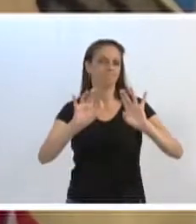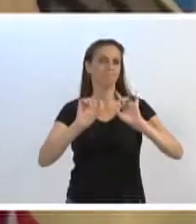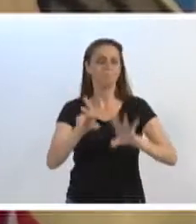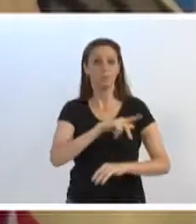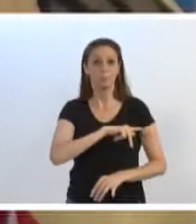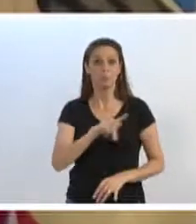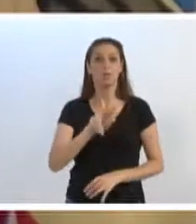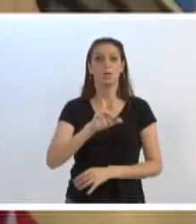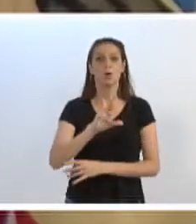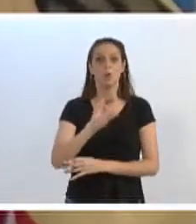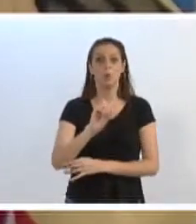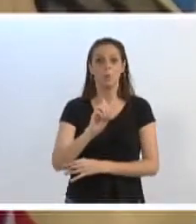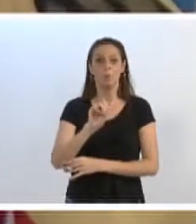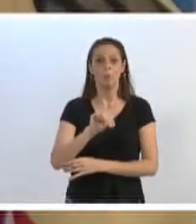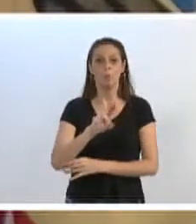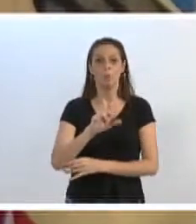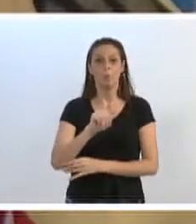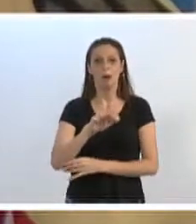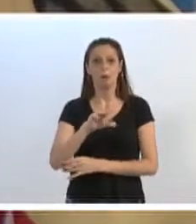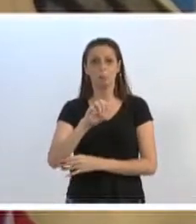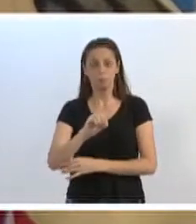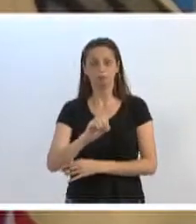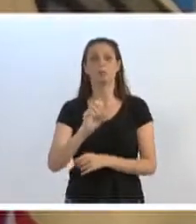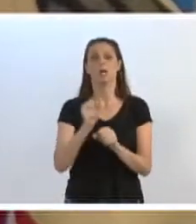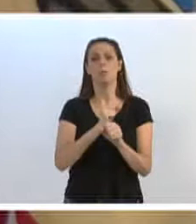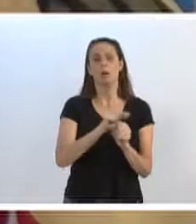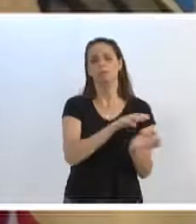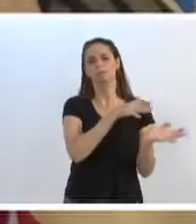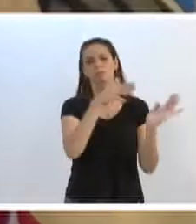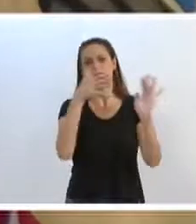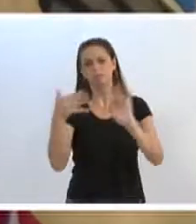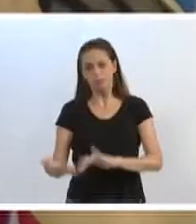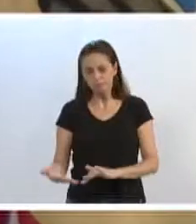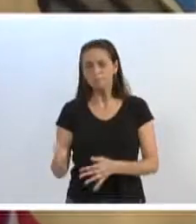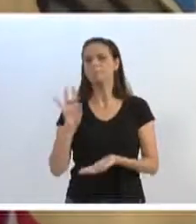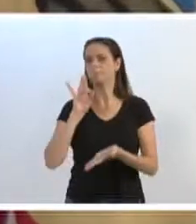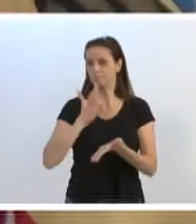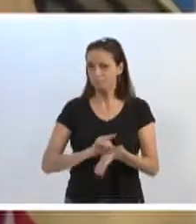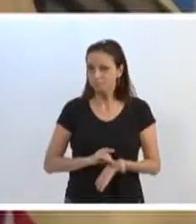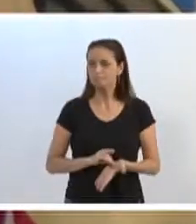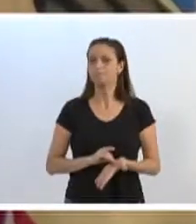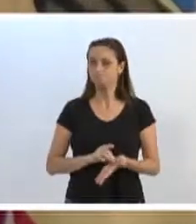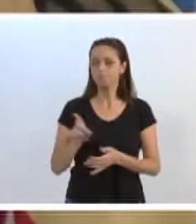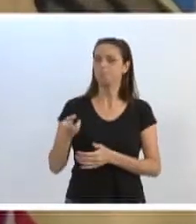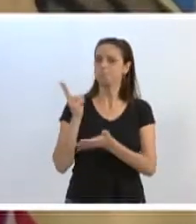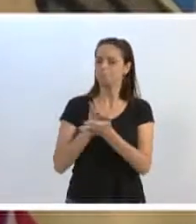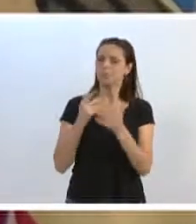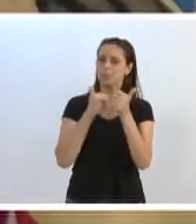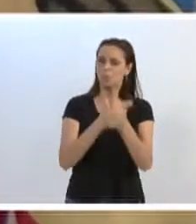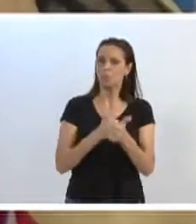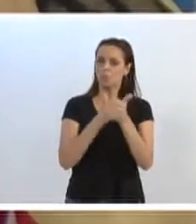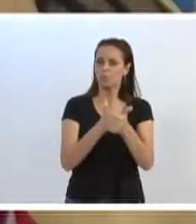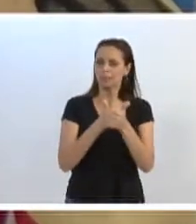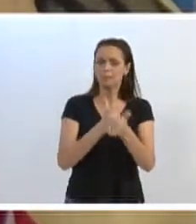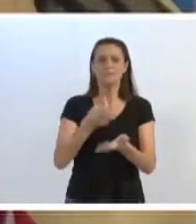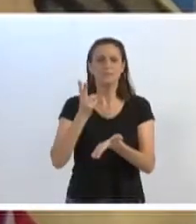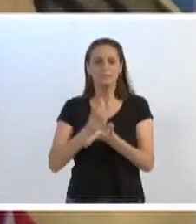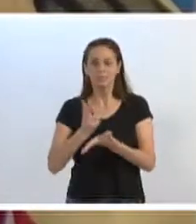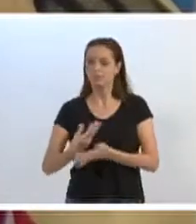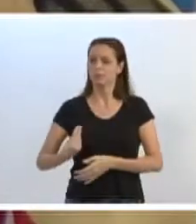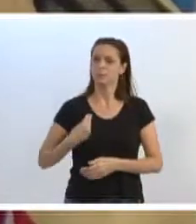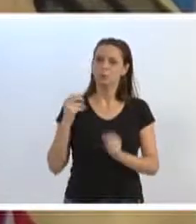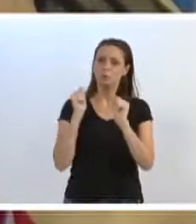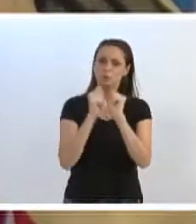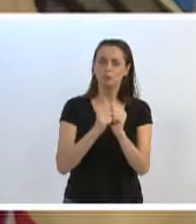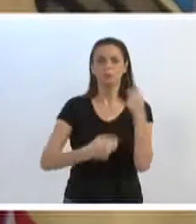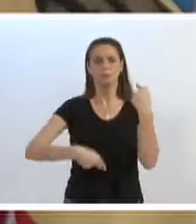presidente Romualdo, que durante o ano aqui, durante a nossa gestão, vem acompanhando e vem estar sempre presente aqui, participando